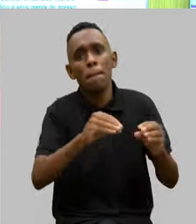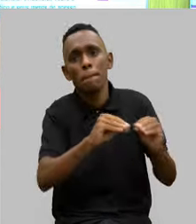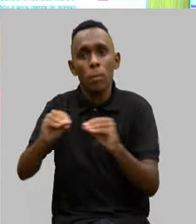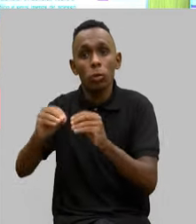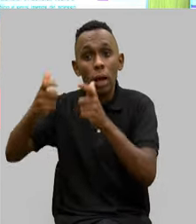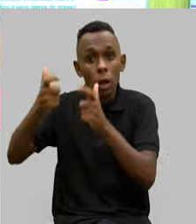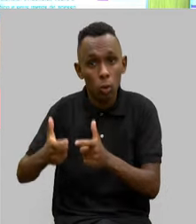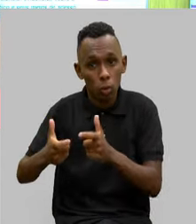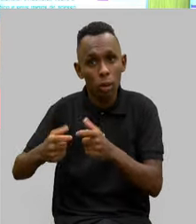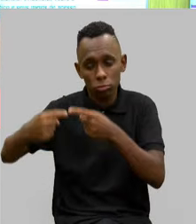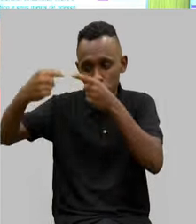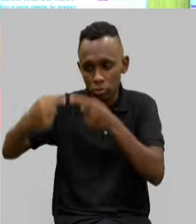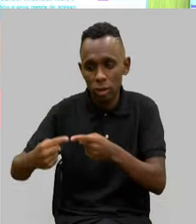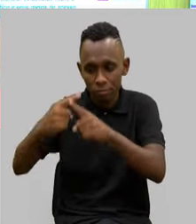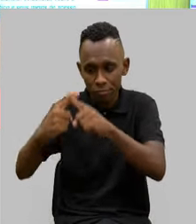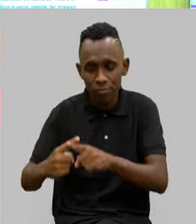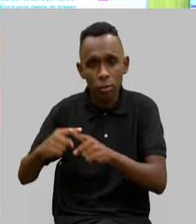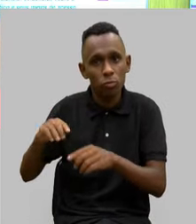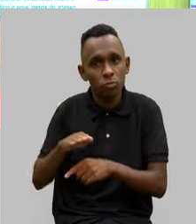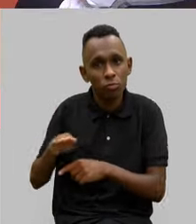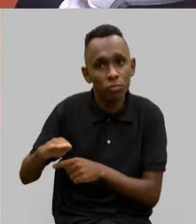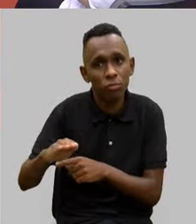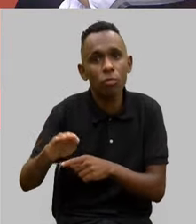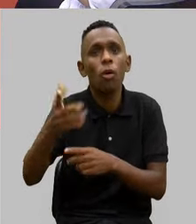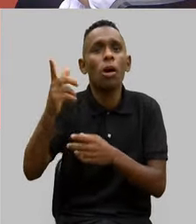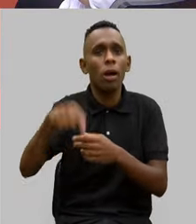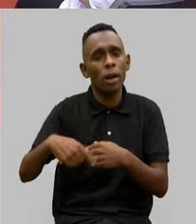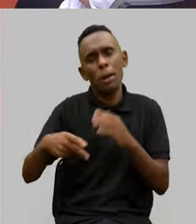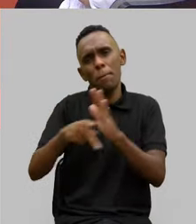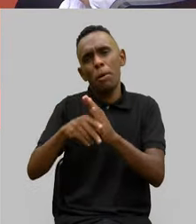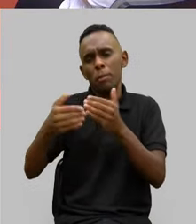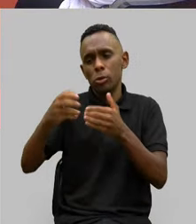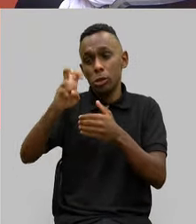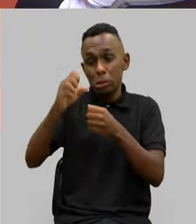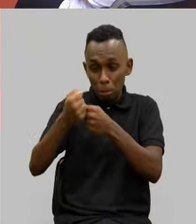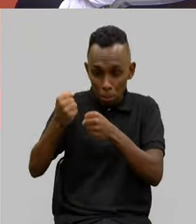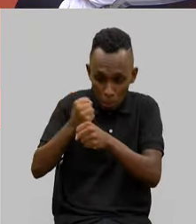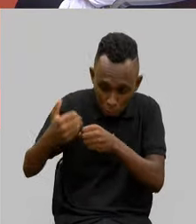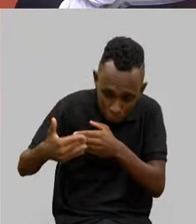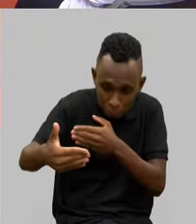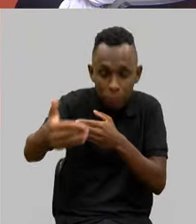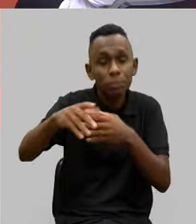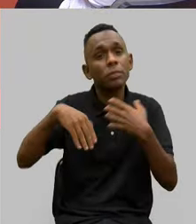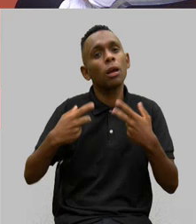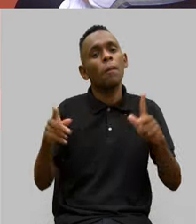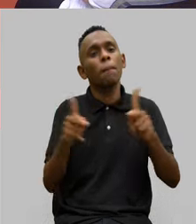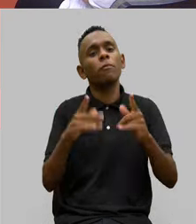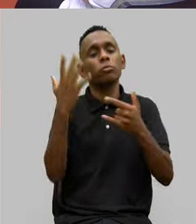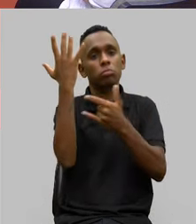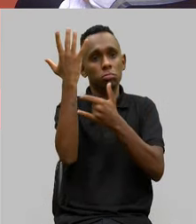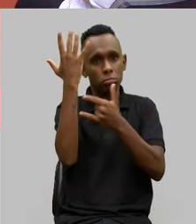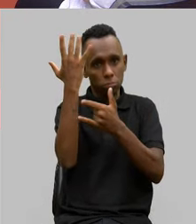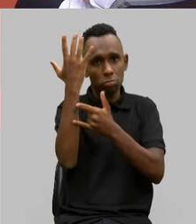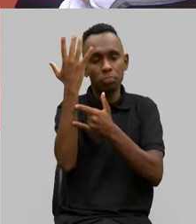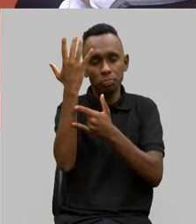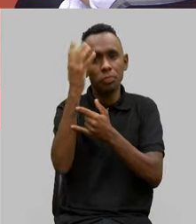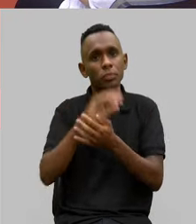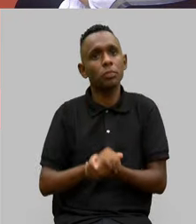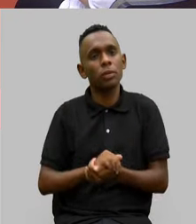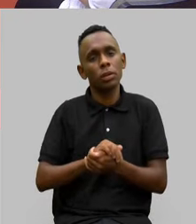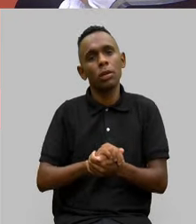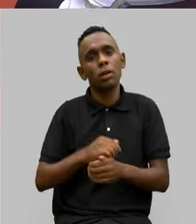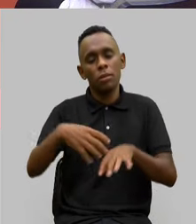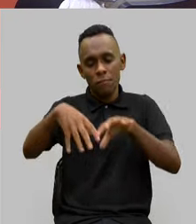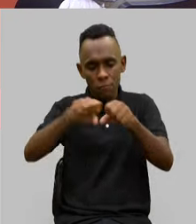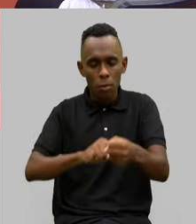de realização eh do empreendimento que são pelos próximos 5 anos eh professor da Universidade Federal de Minas Gerais graduado